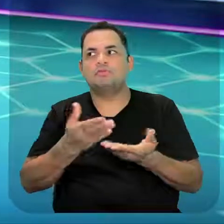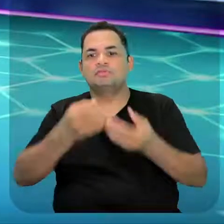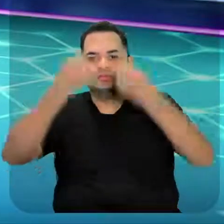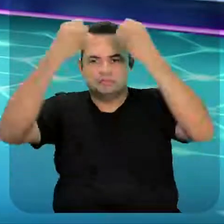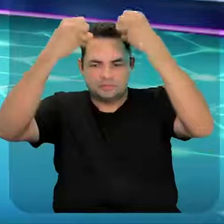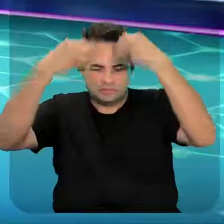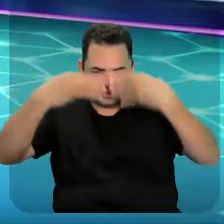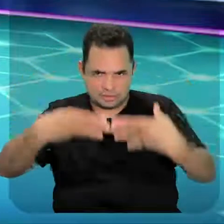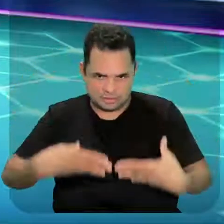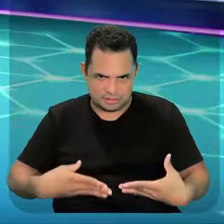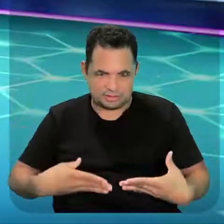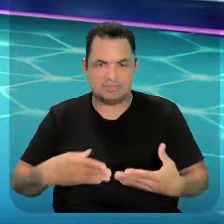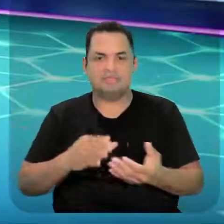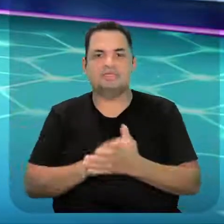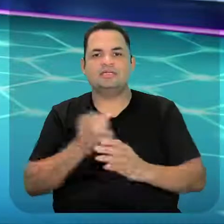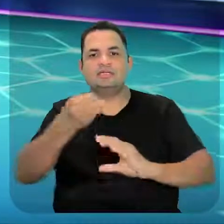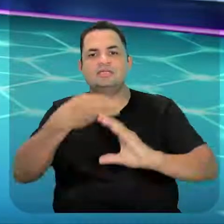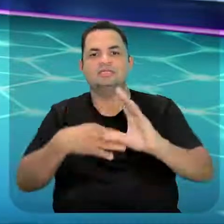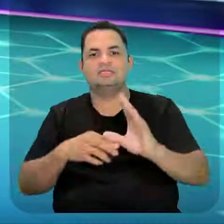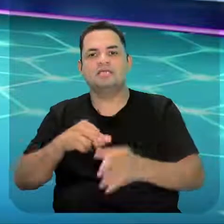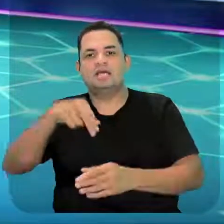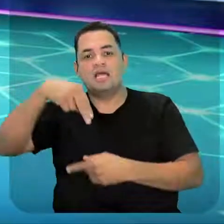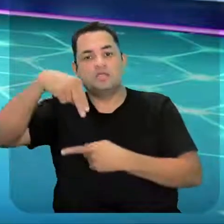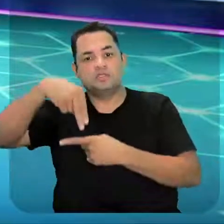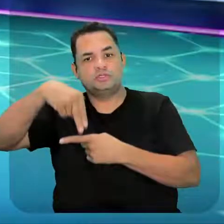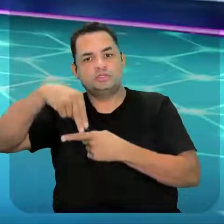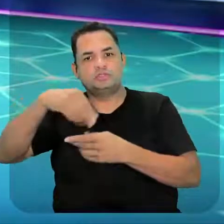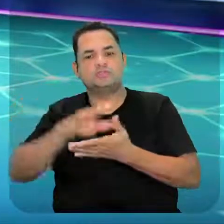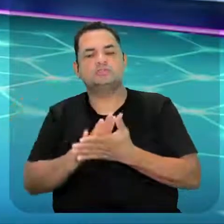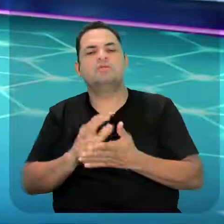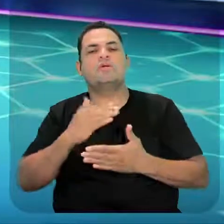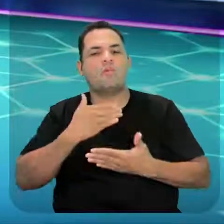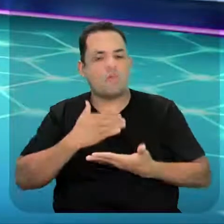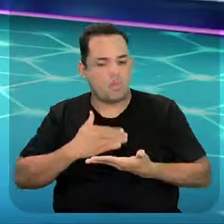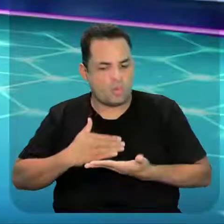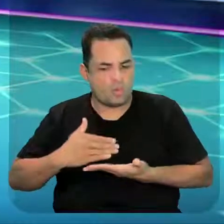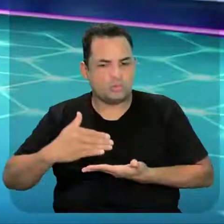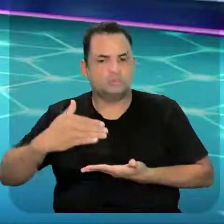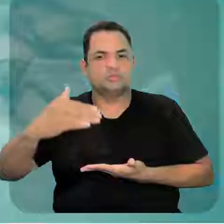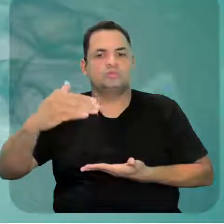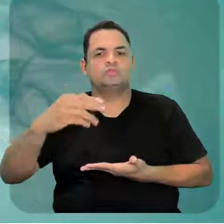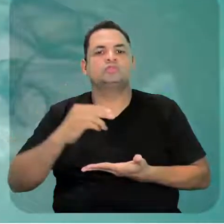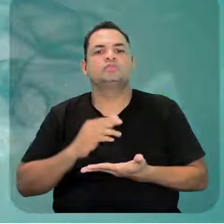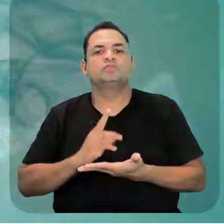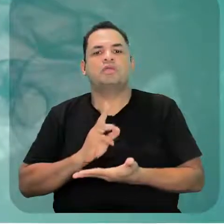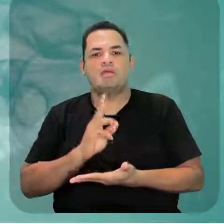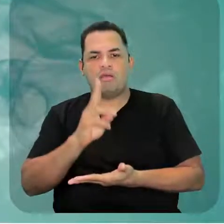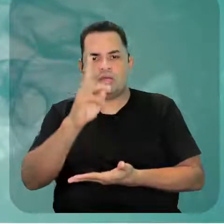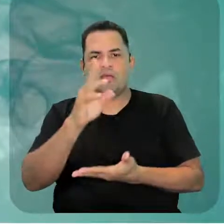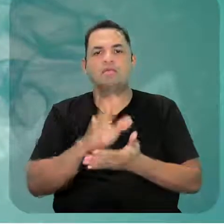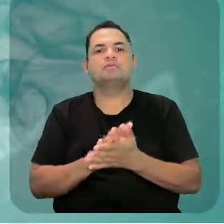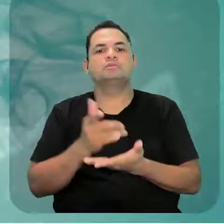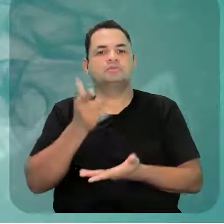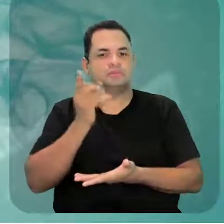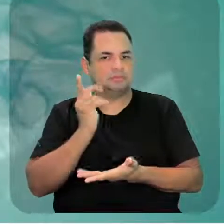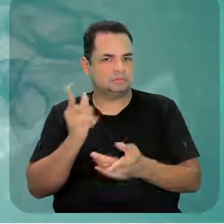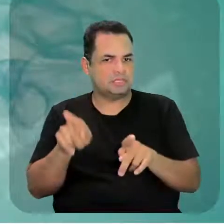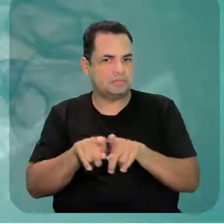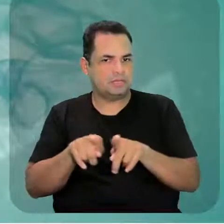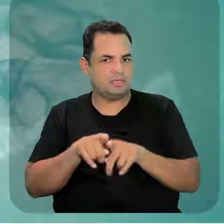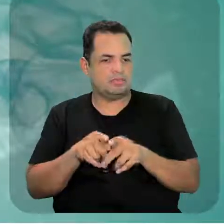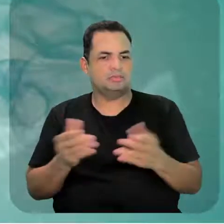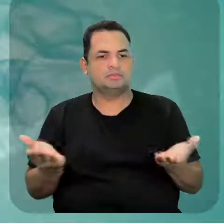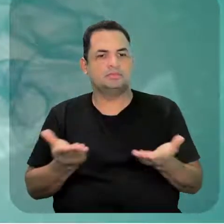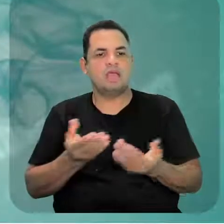nitrogenadas. E hoje nós vamos continuar conhecendo um pouco mais sobre essas funções. Então vamos lá para a nossa aulinha?